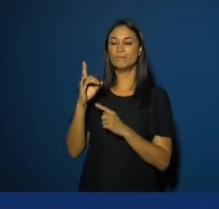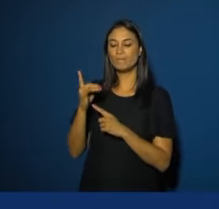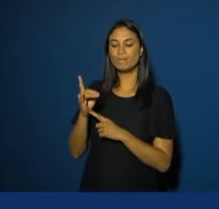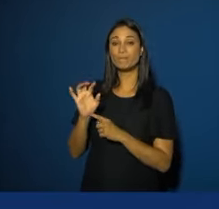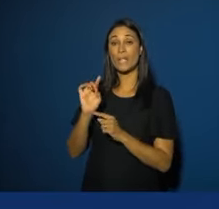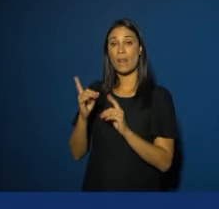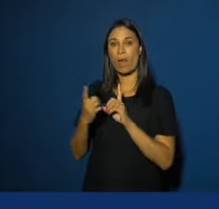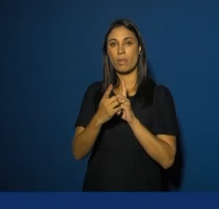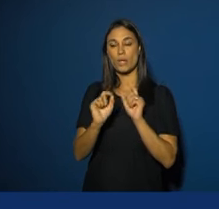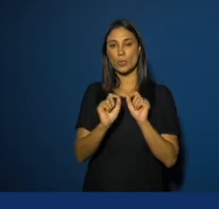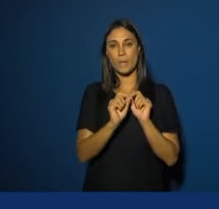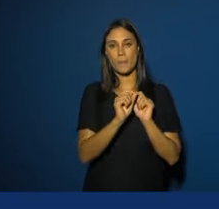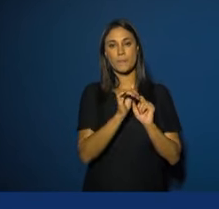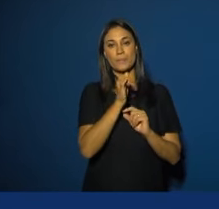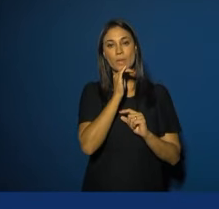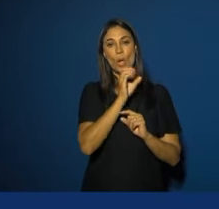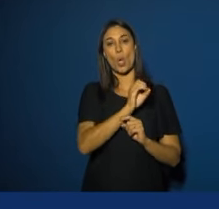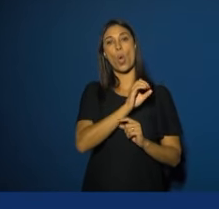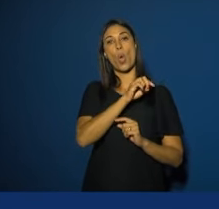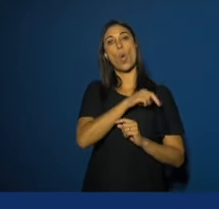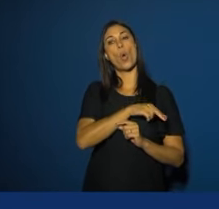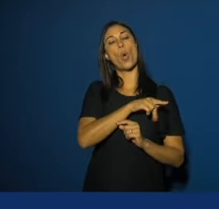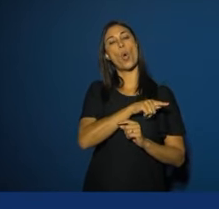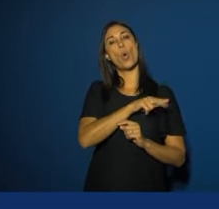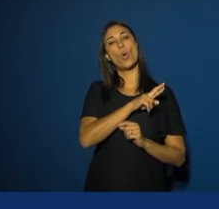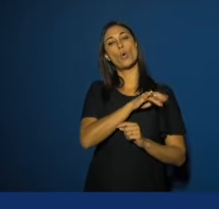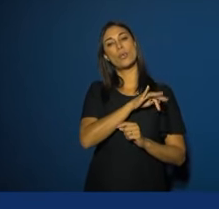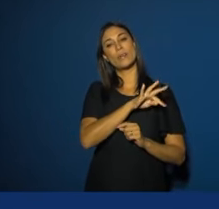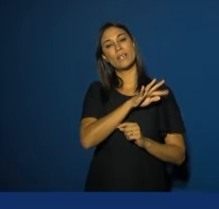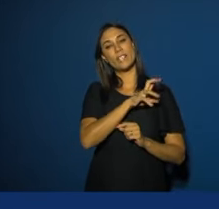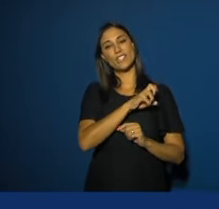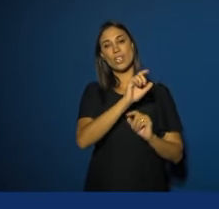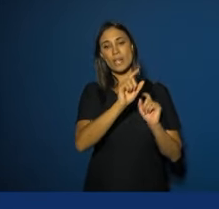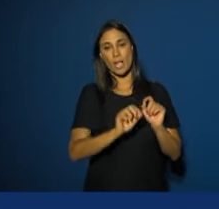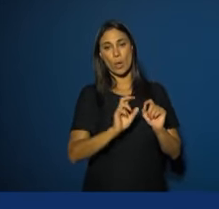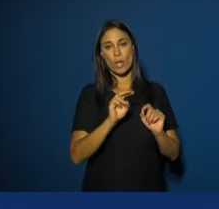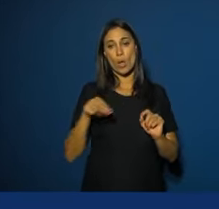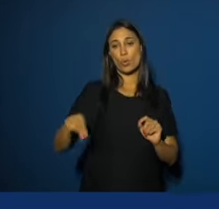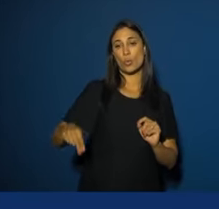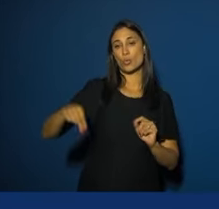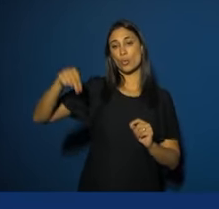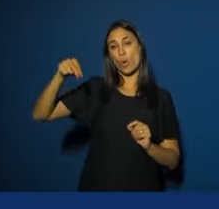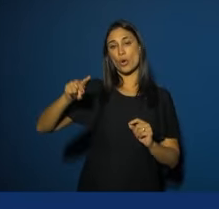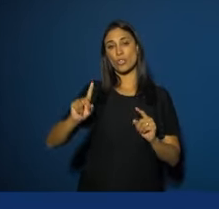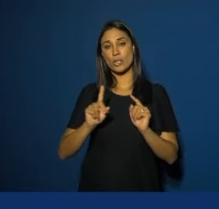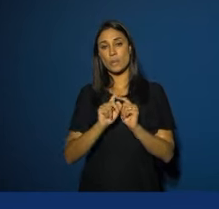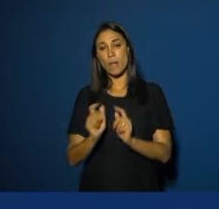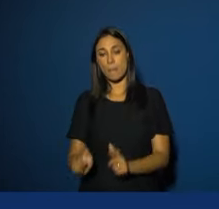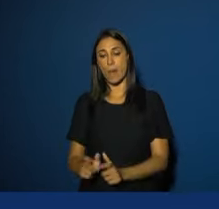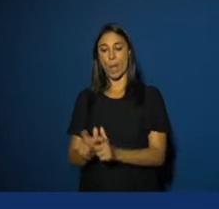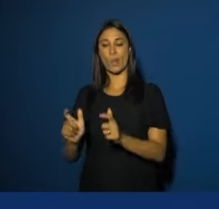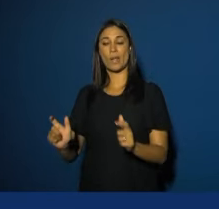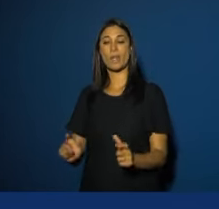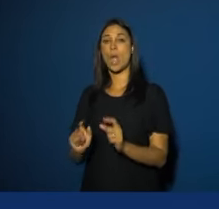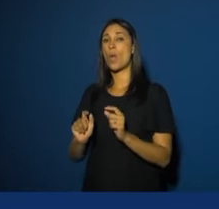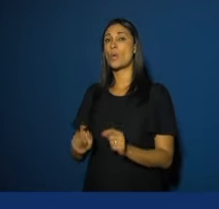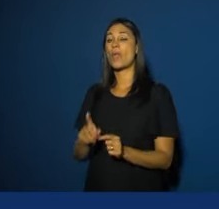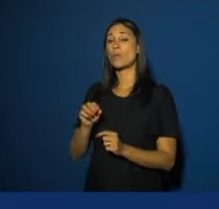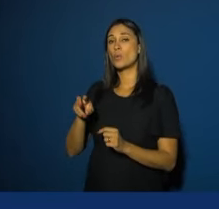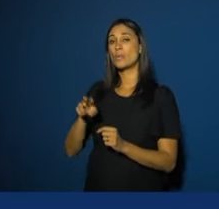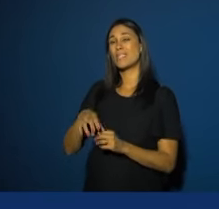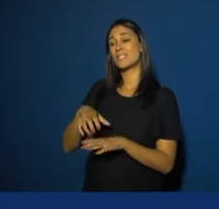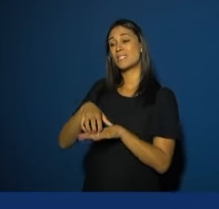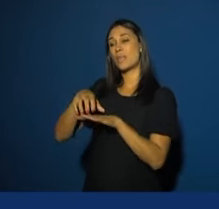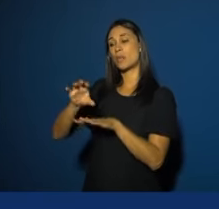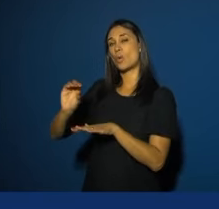ao mercado on-grid. Né? E o mercado off-grid, que é o norte do país e uma parte grande do centro-oeste, onde,